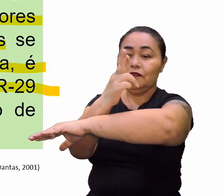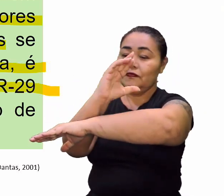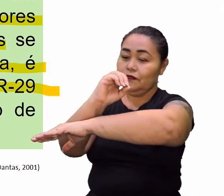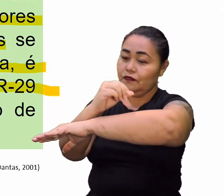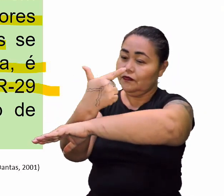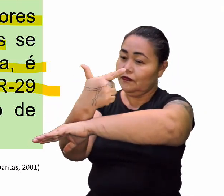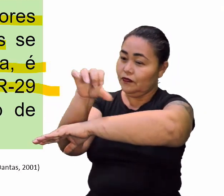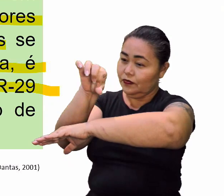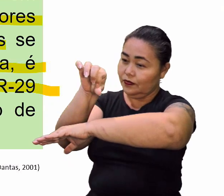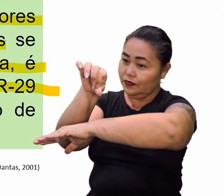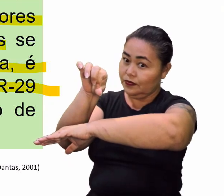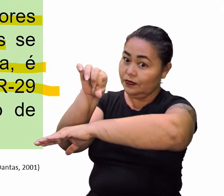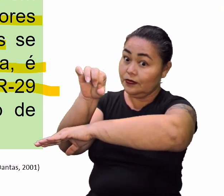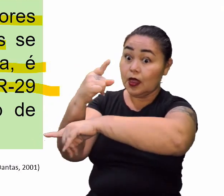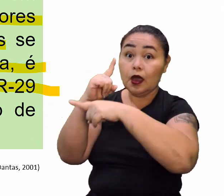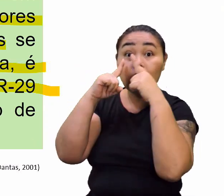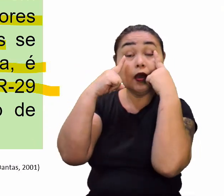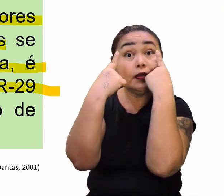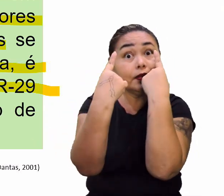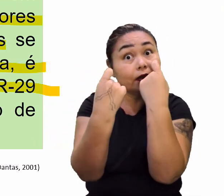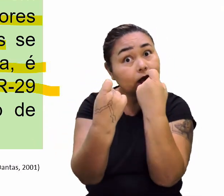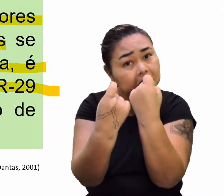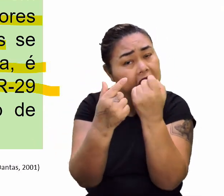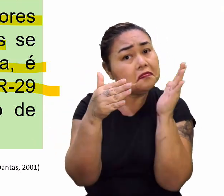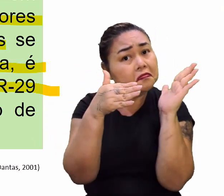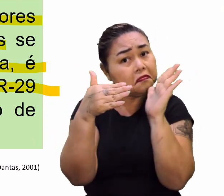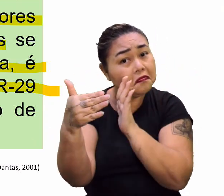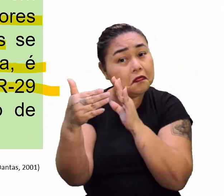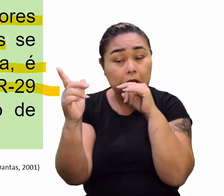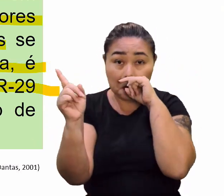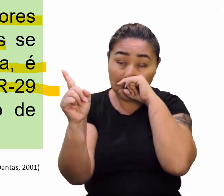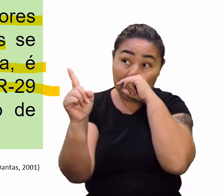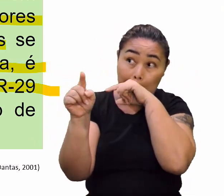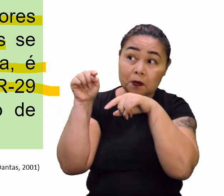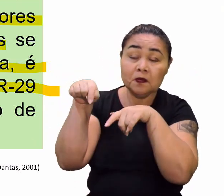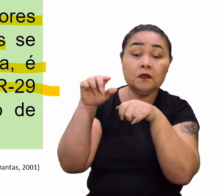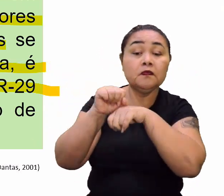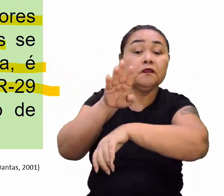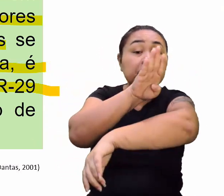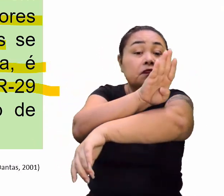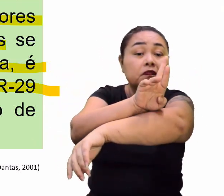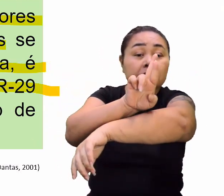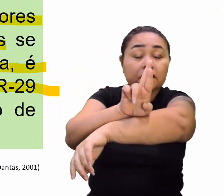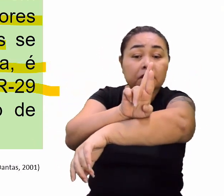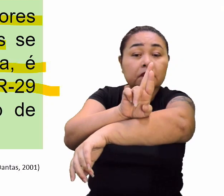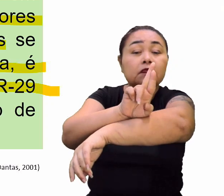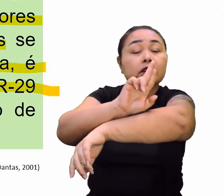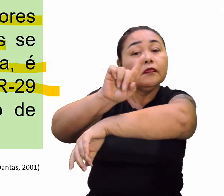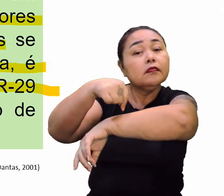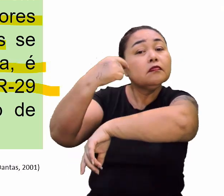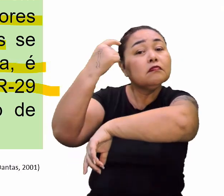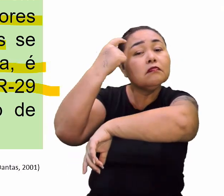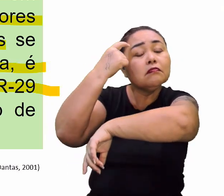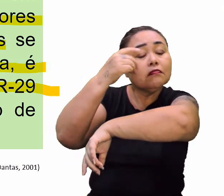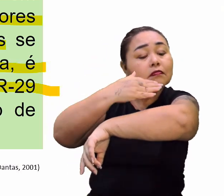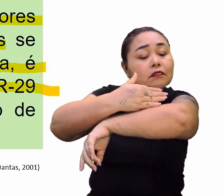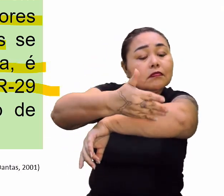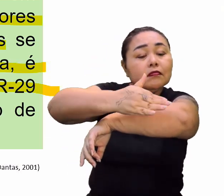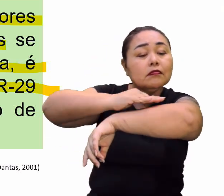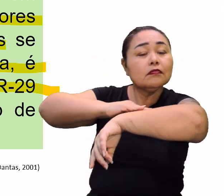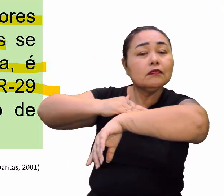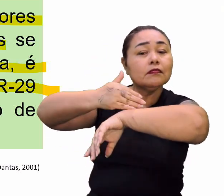BR-29. Olha, bem interessante essa segunda parte, porque então a BR ela foi pensada, né, professor